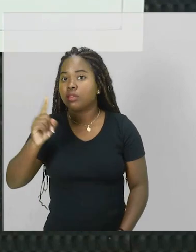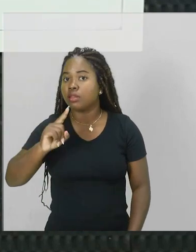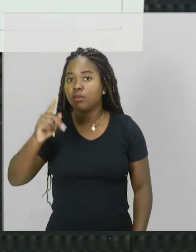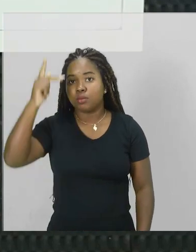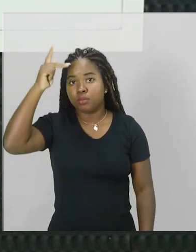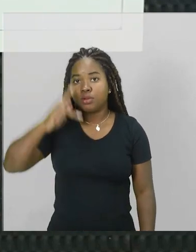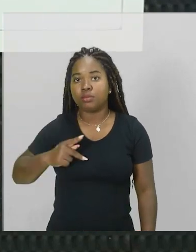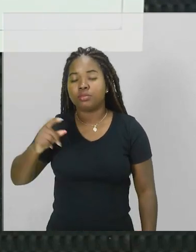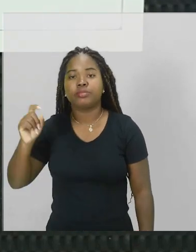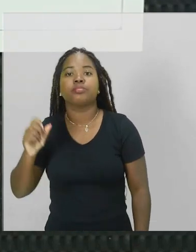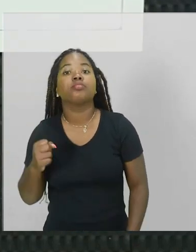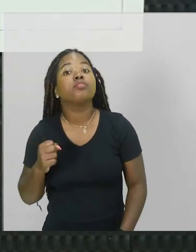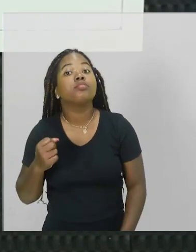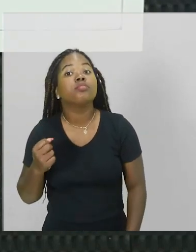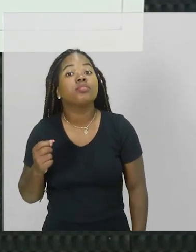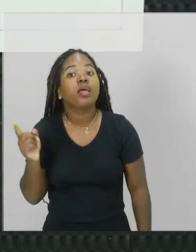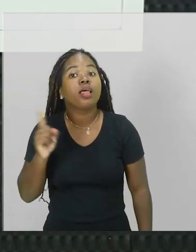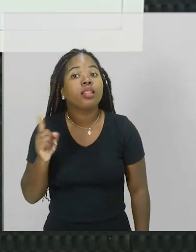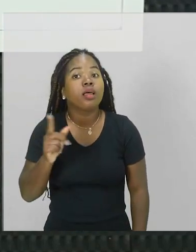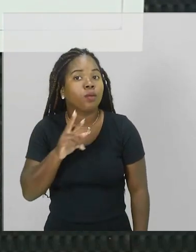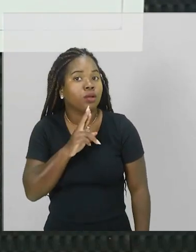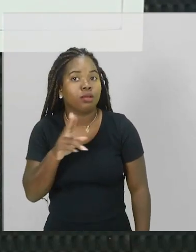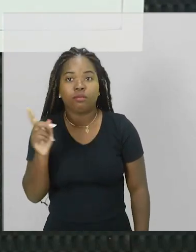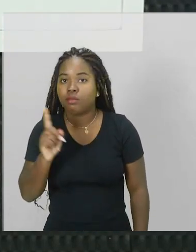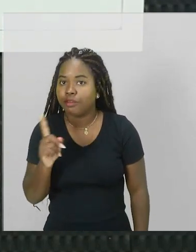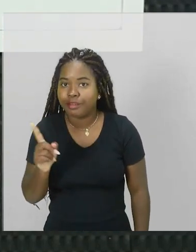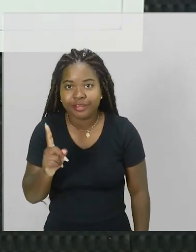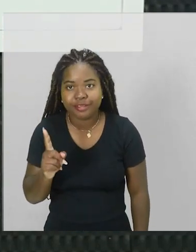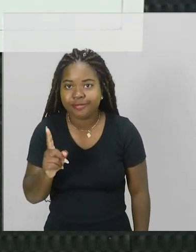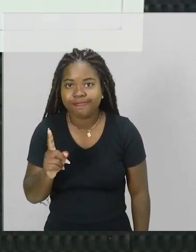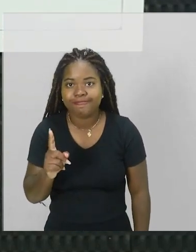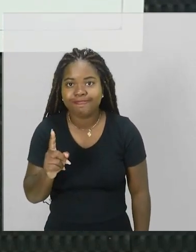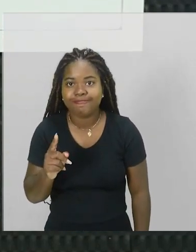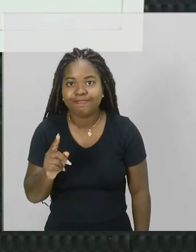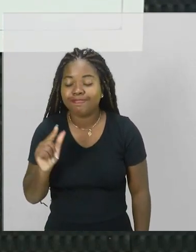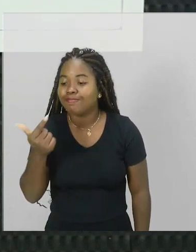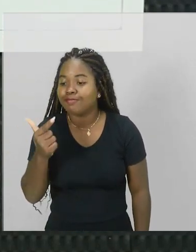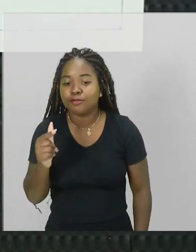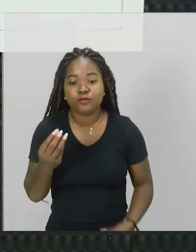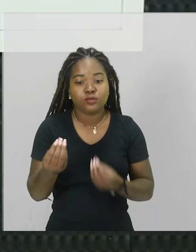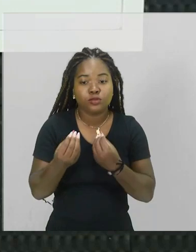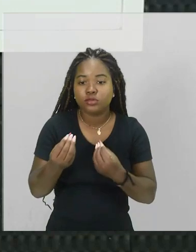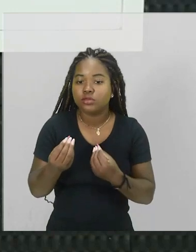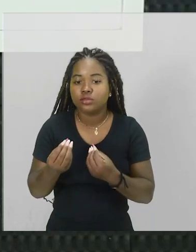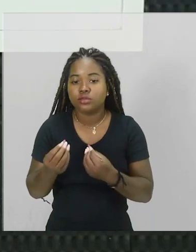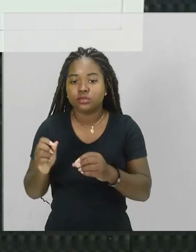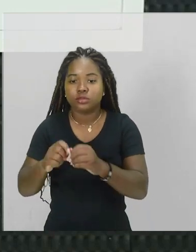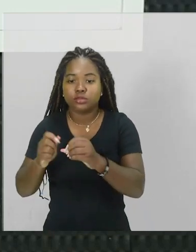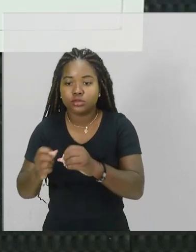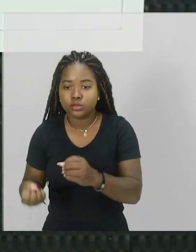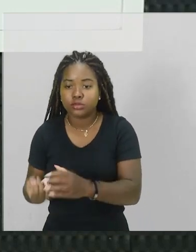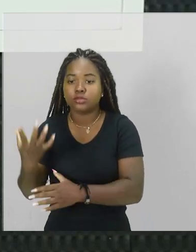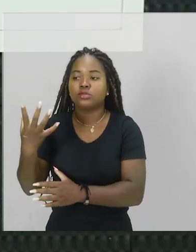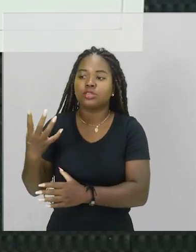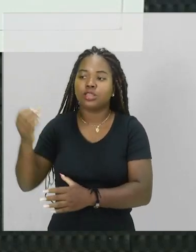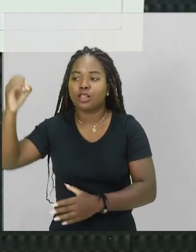temos a capacidade de criar, de emitir luz própria, certo? Nós só somos